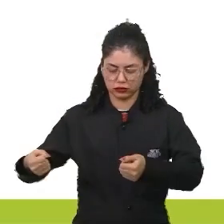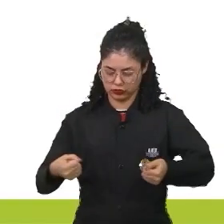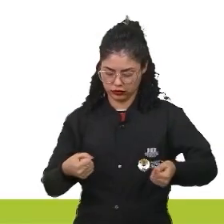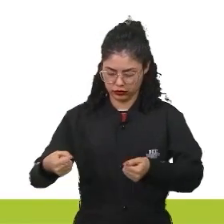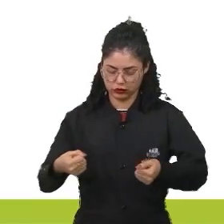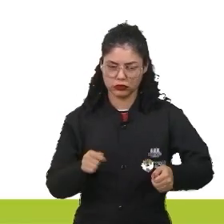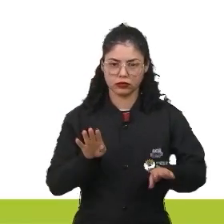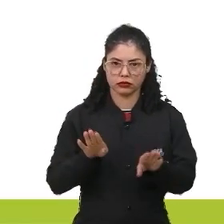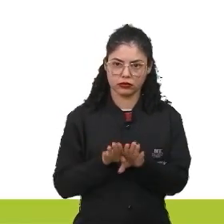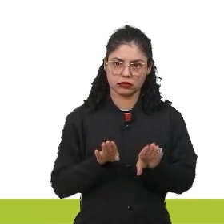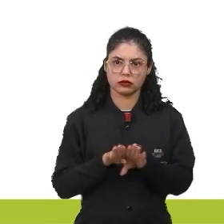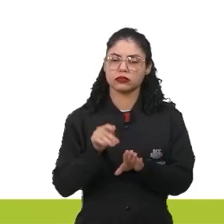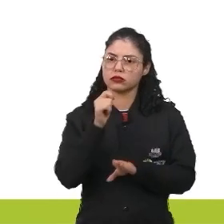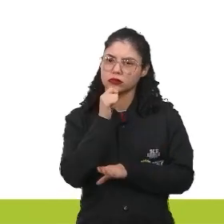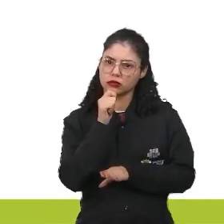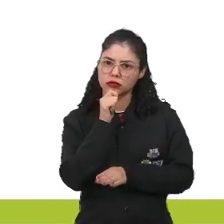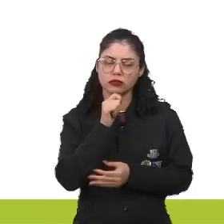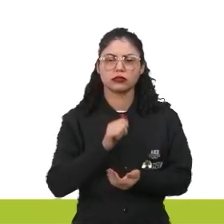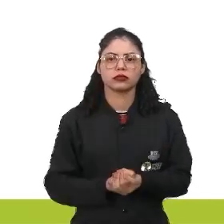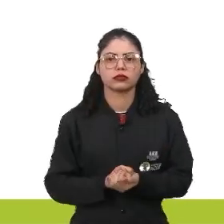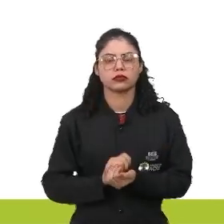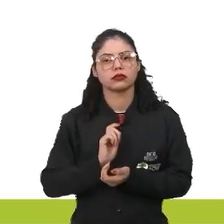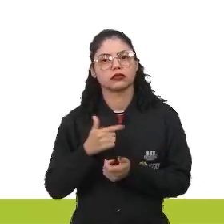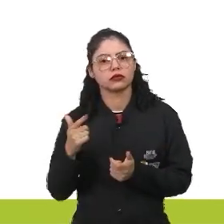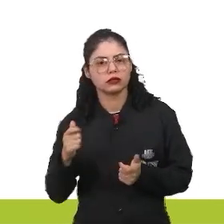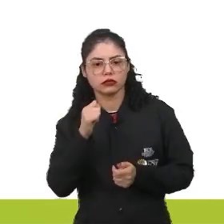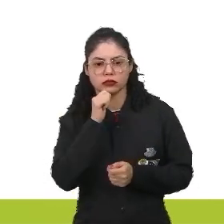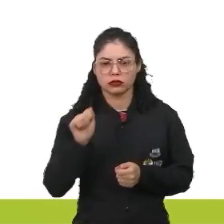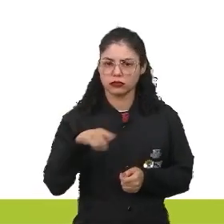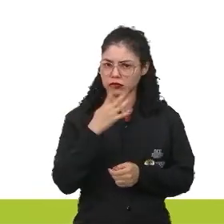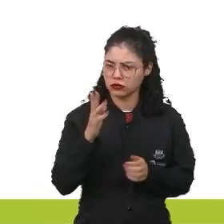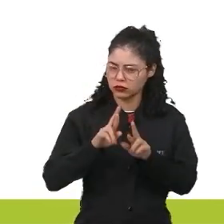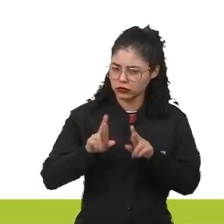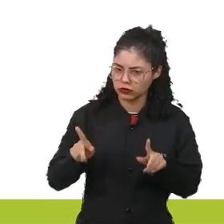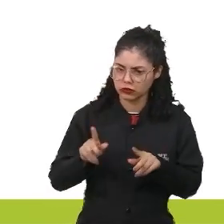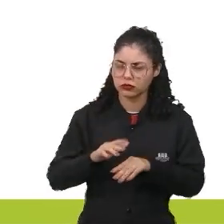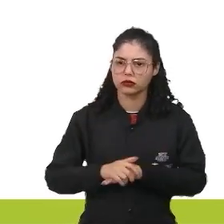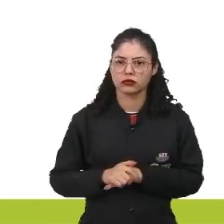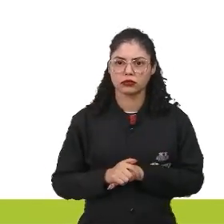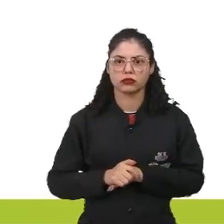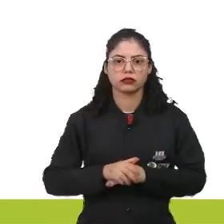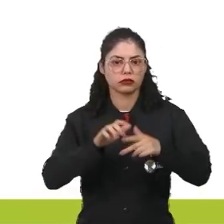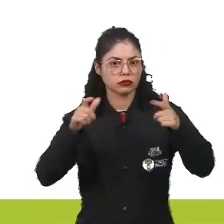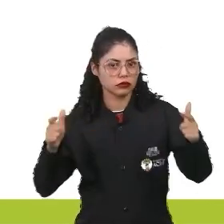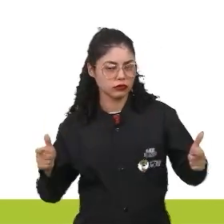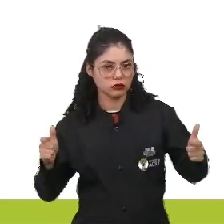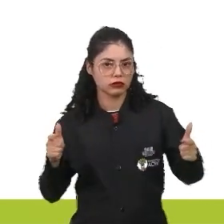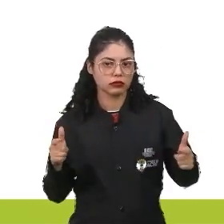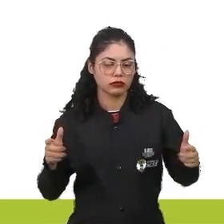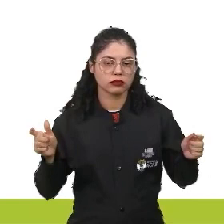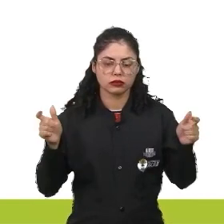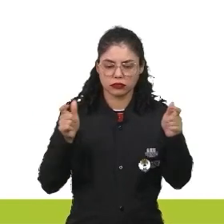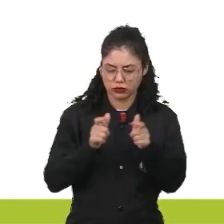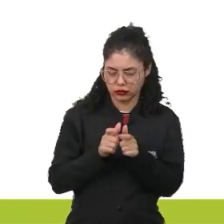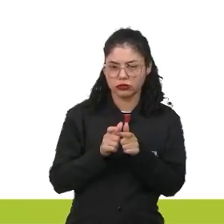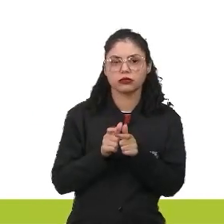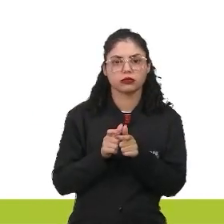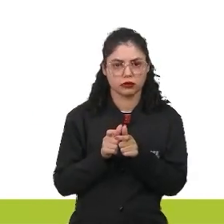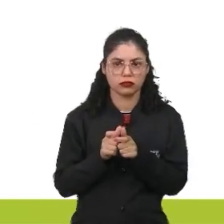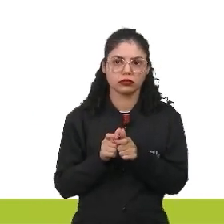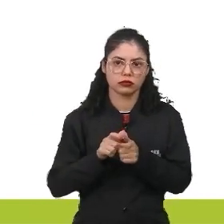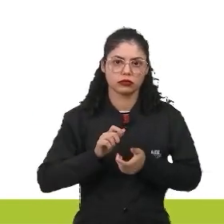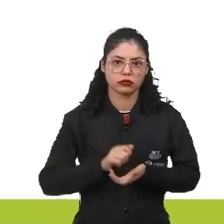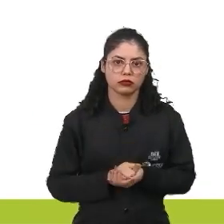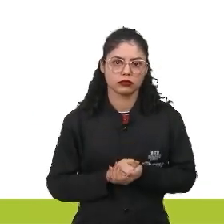é uma separação onde sólidos com grãos de tamanhos diferentes, os maiores vão ficar retidos e os menores